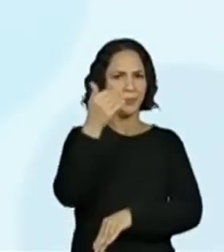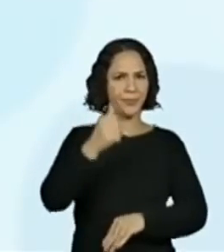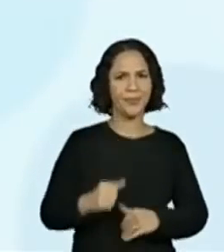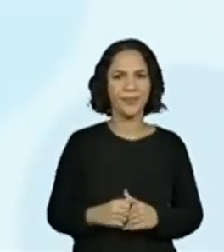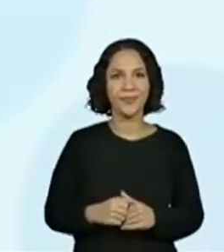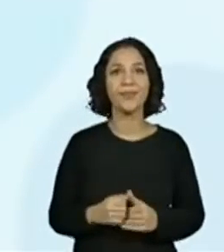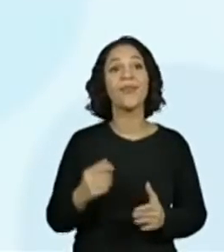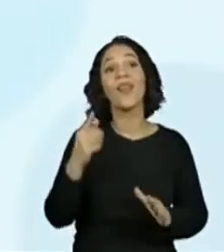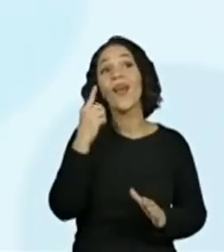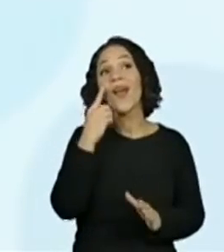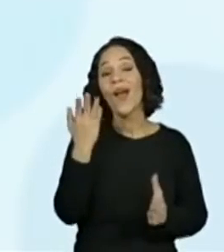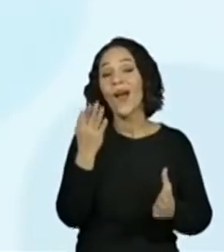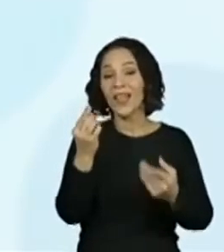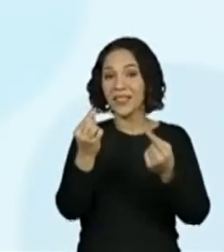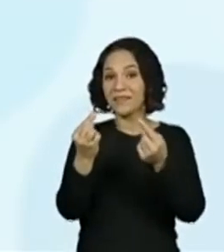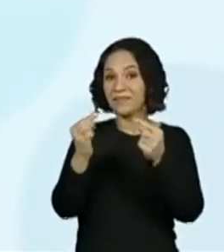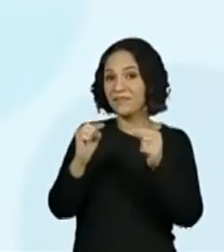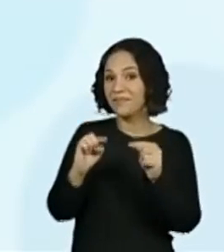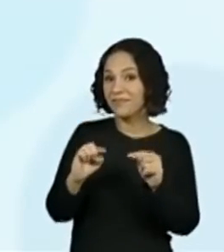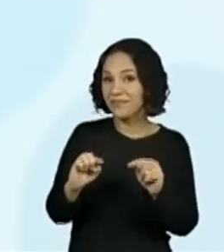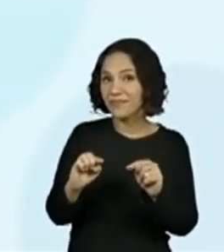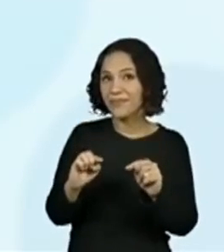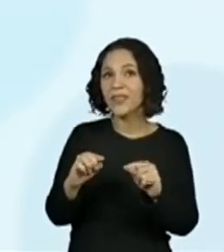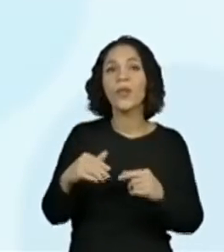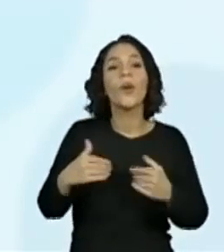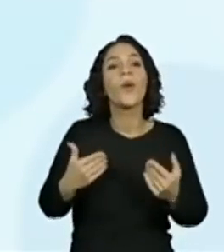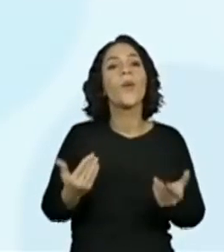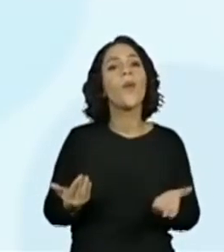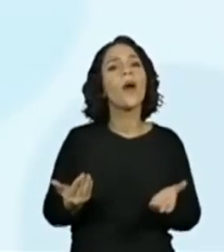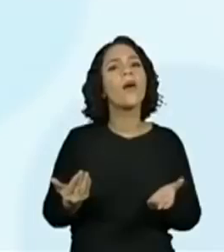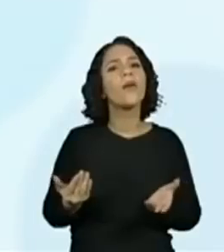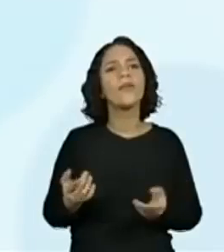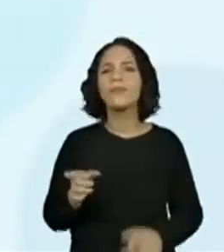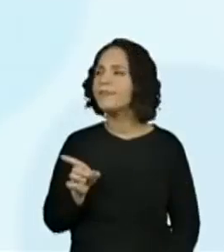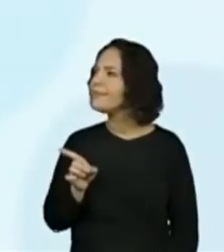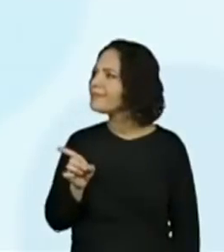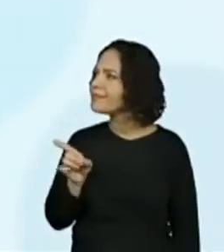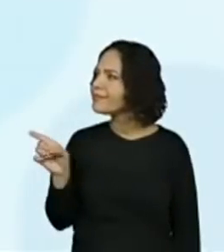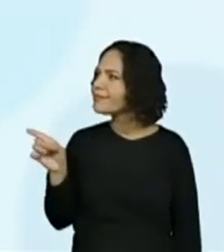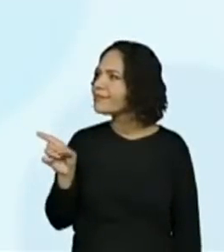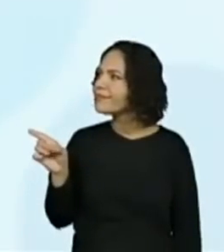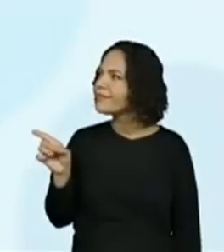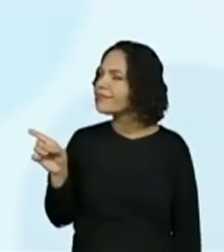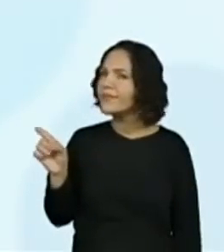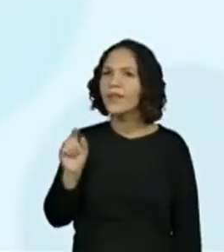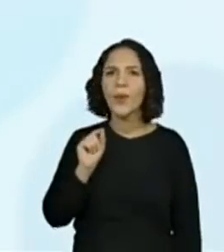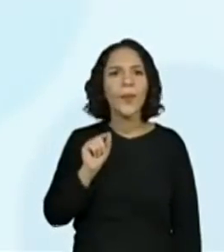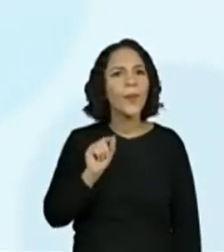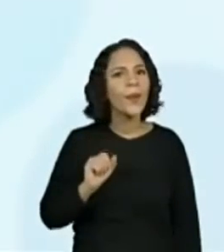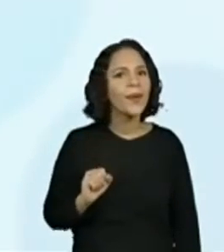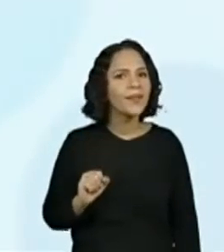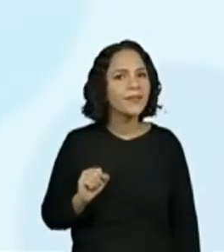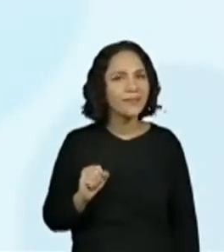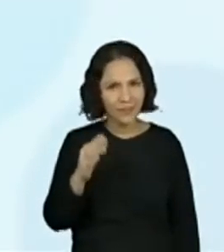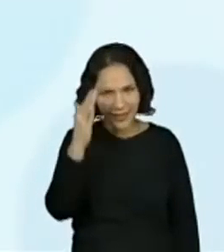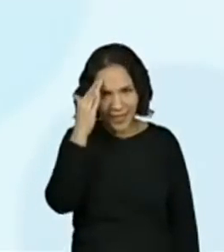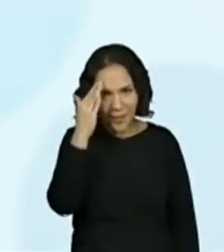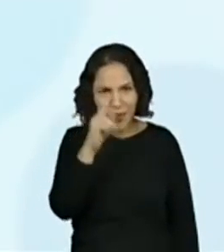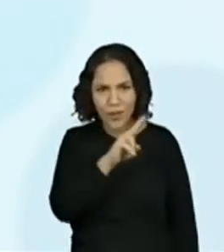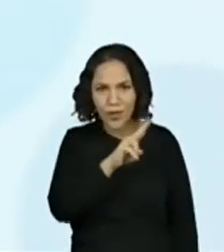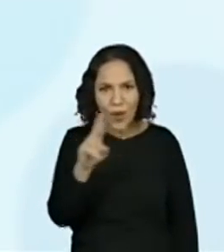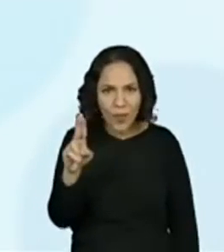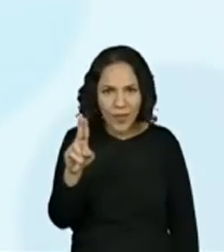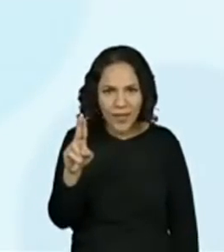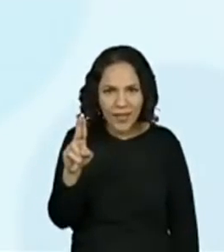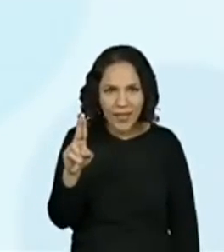de baixo? Qual é a figura de baixo? O que é essa figura, criançada? Coloquem para a gente essa daqui, né?